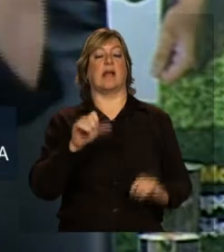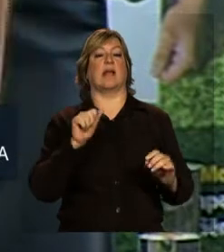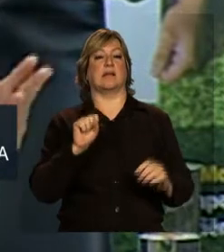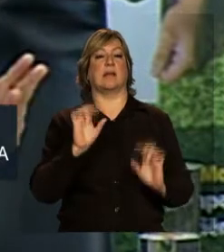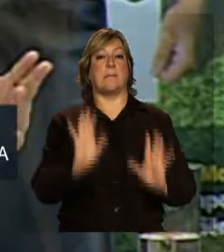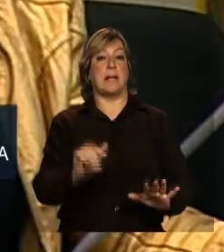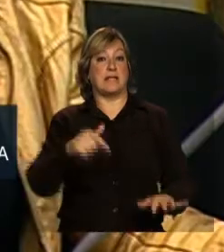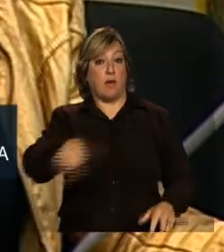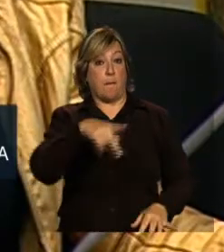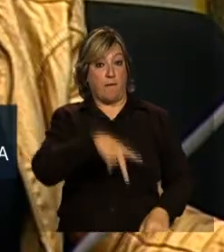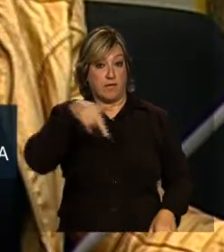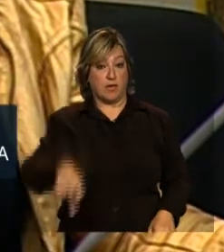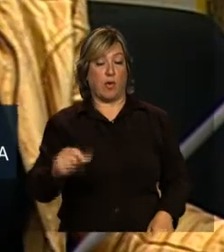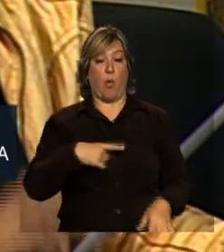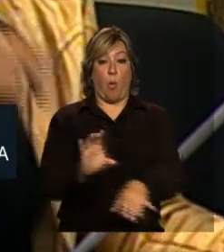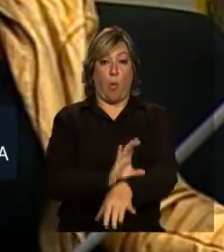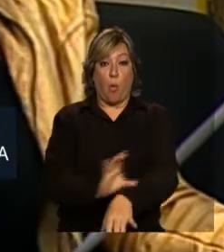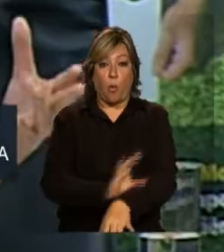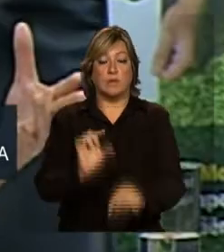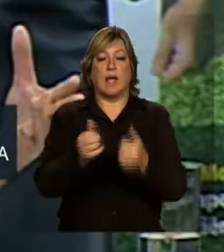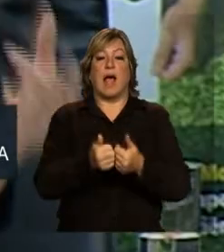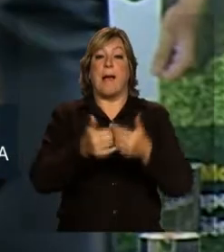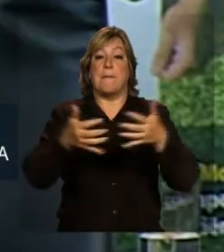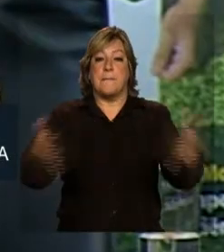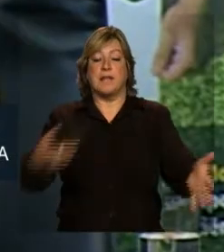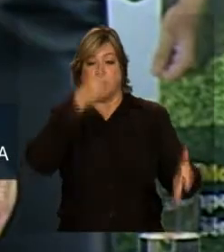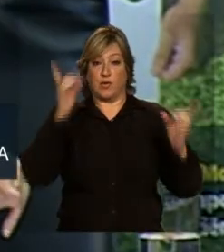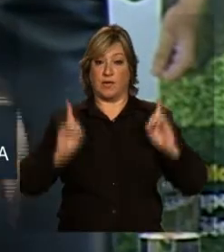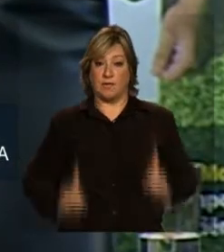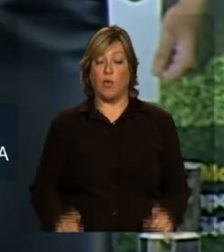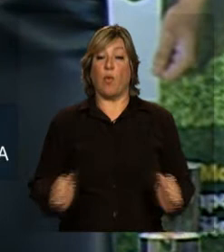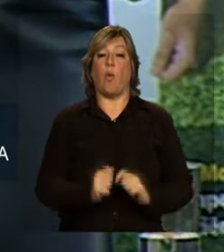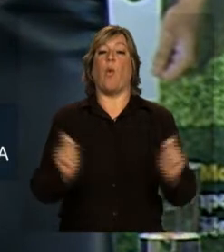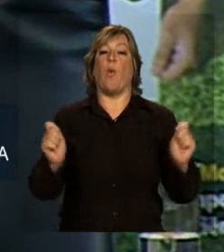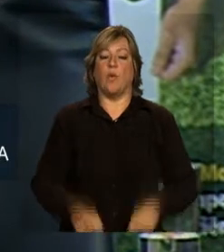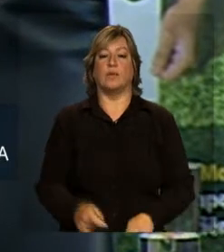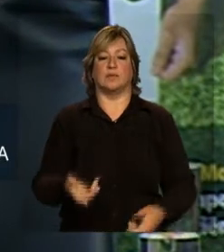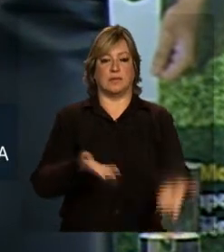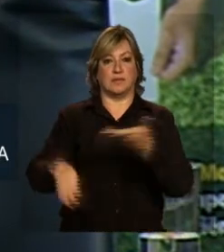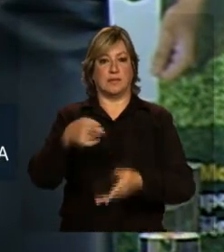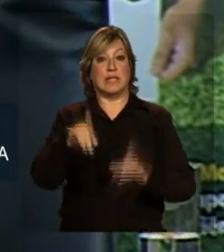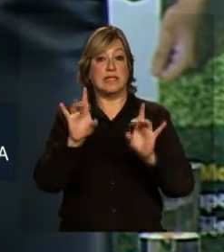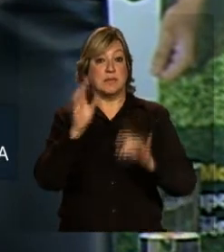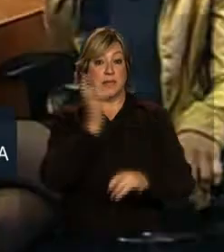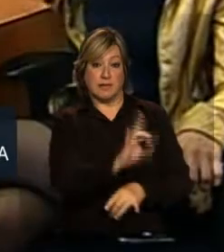e cursos abertos às pessoas com deficiência com condições do atendimento da